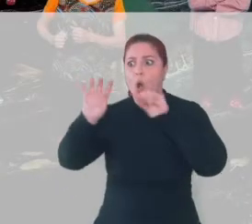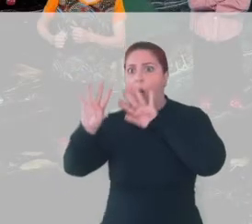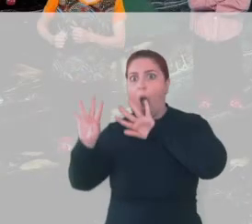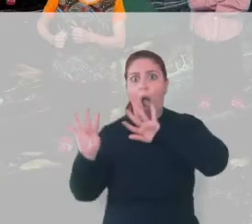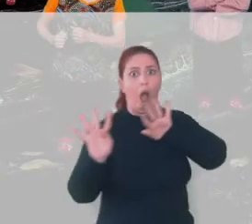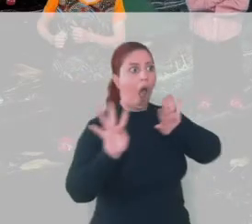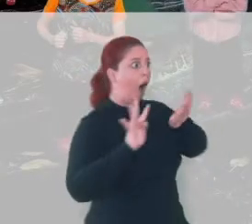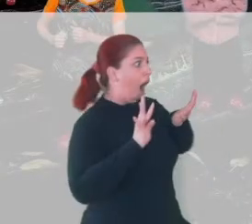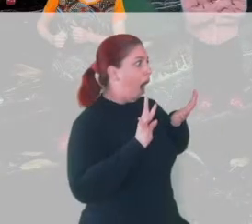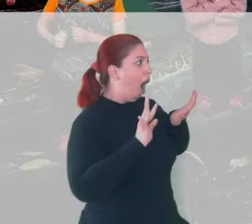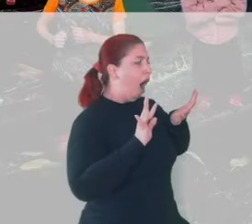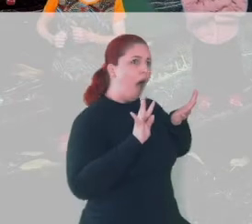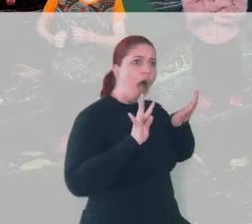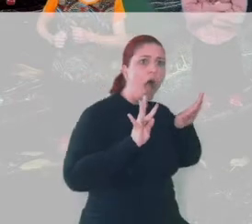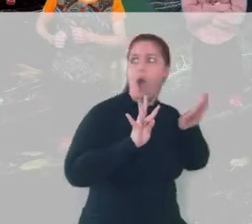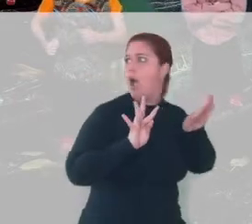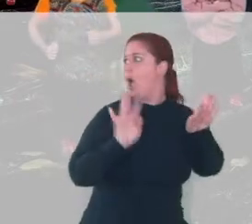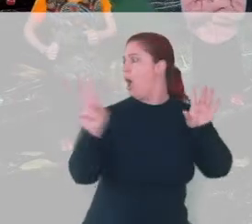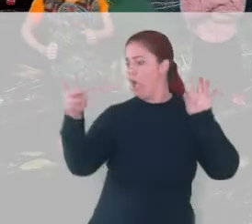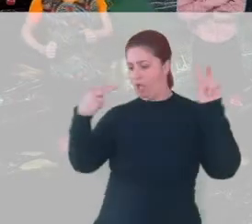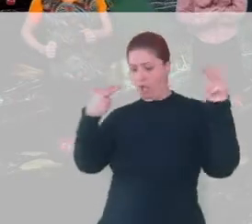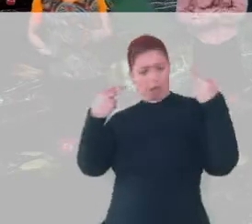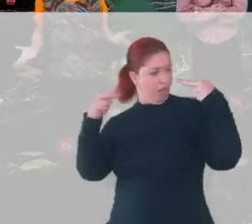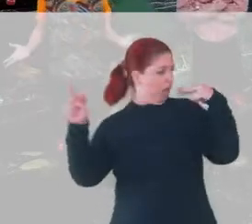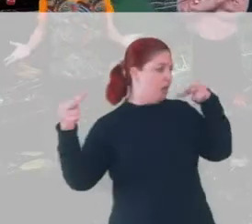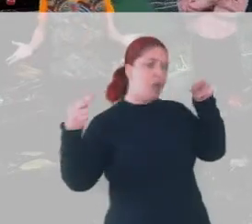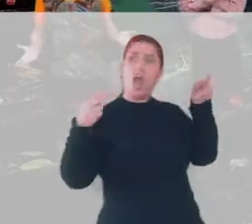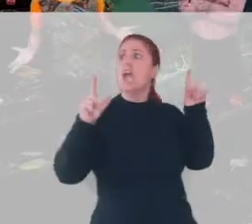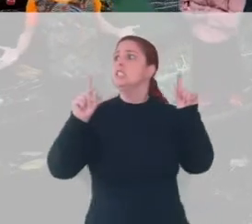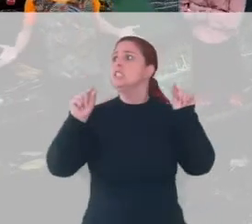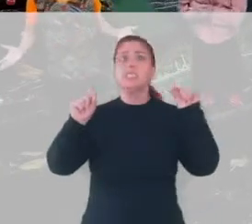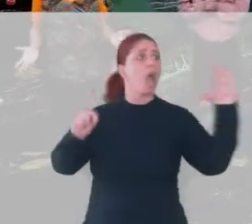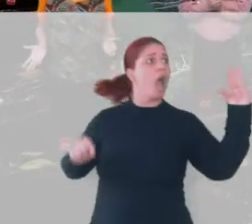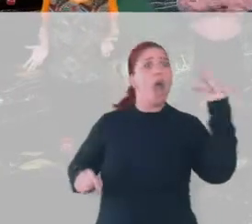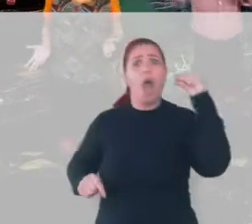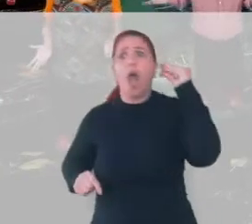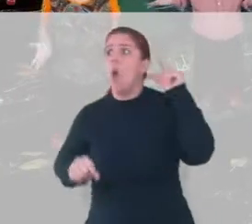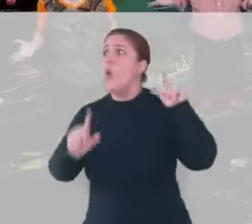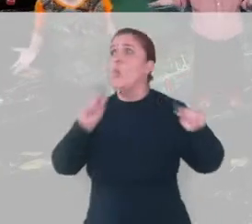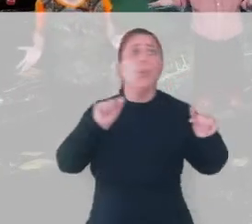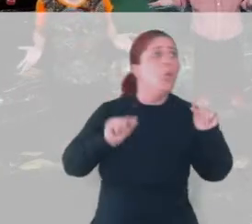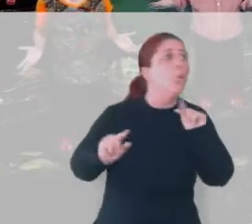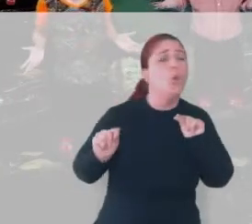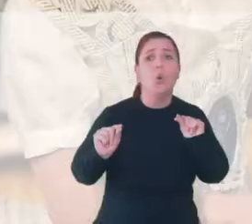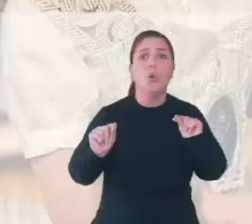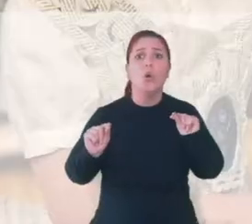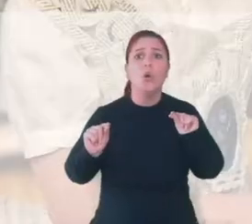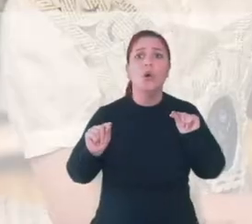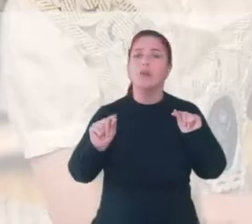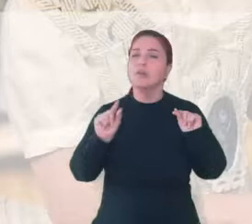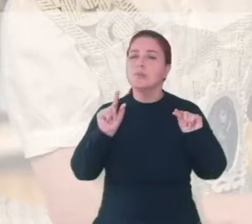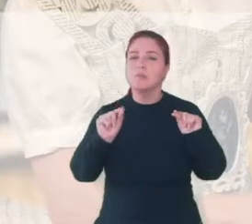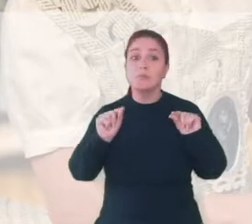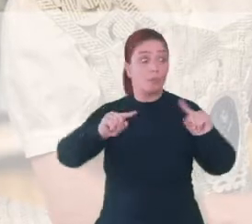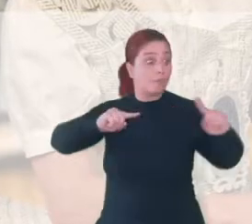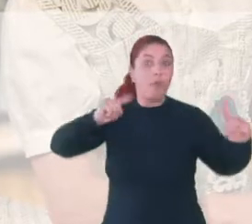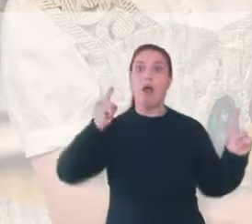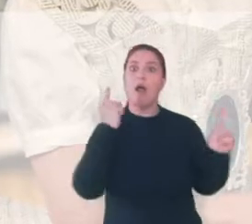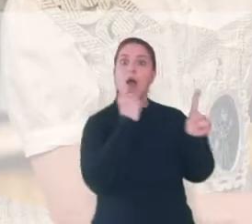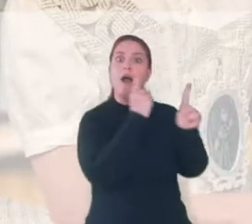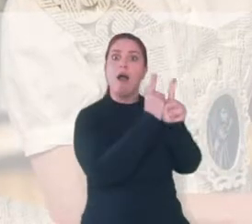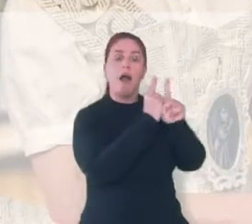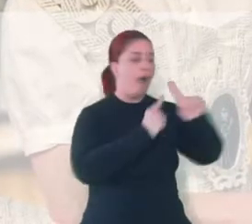Tudo se calou. Os homenzinhos se entreolharam e começaram a procurar de onde tinha vindo aquela voz. Assim que o